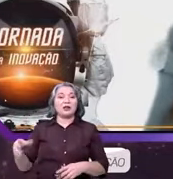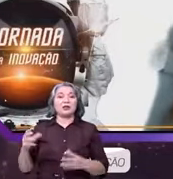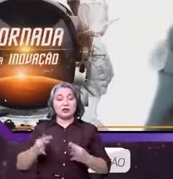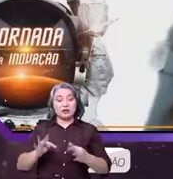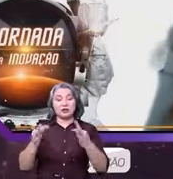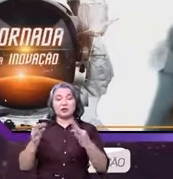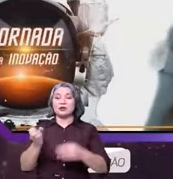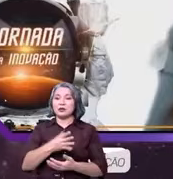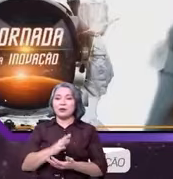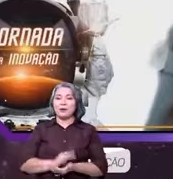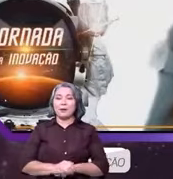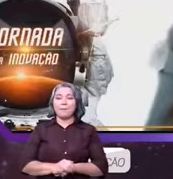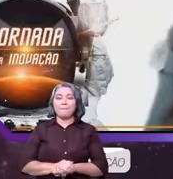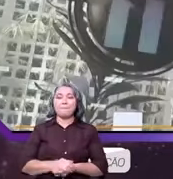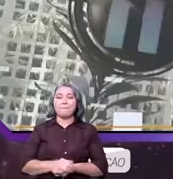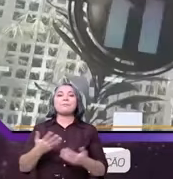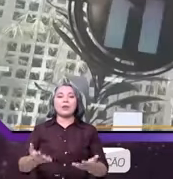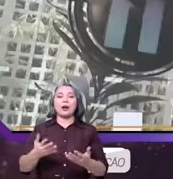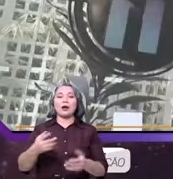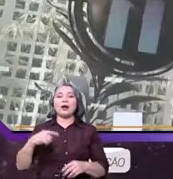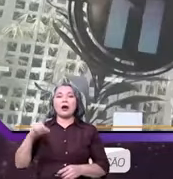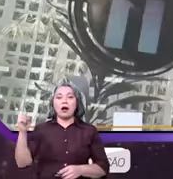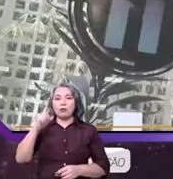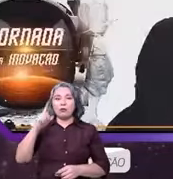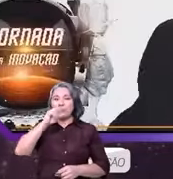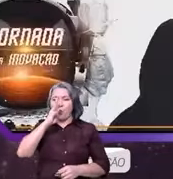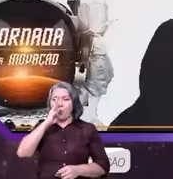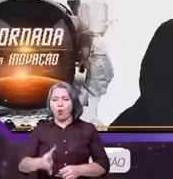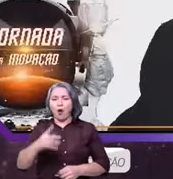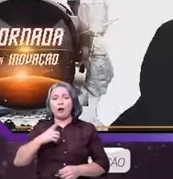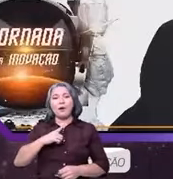Obrigado. Senhor presidente, a acusação pede a palavra, senhor presidente.